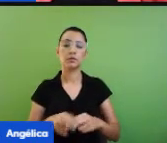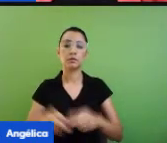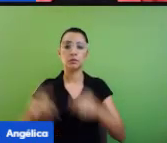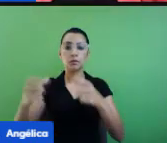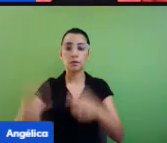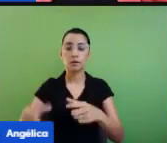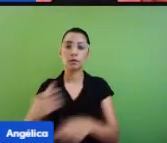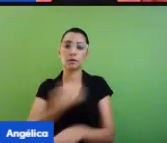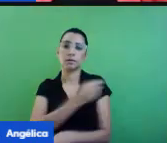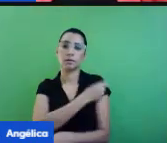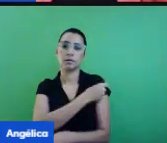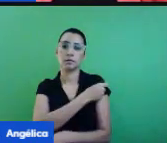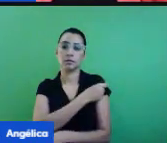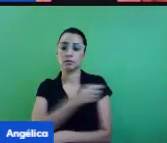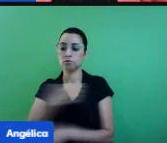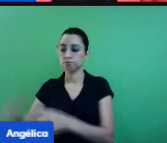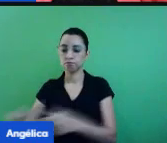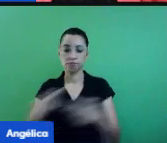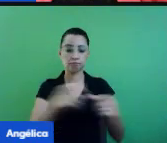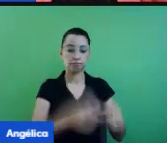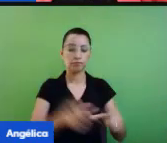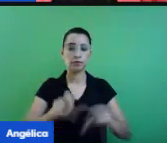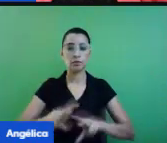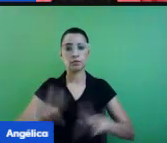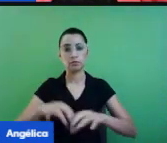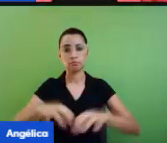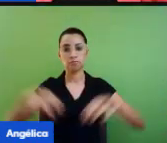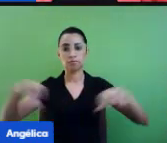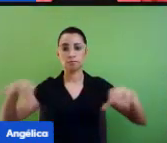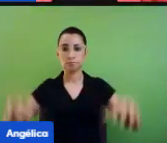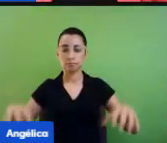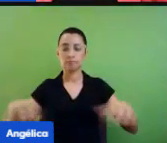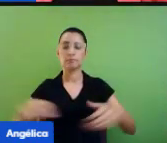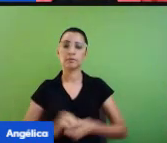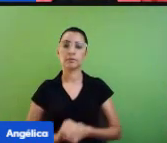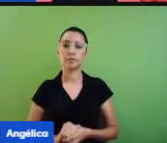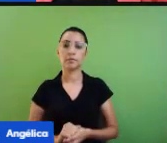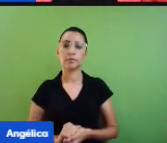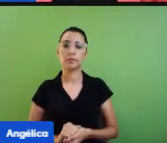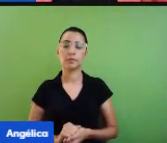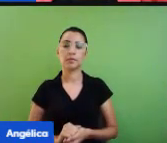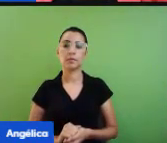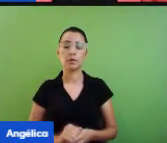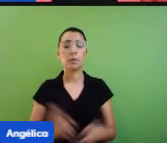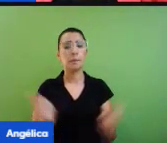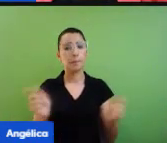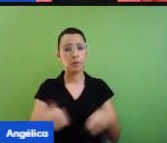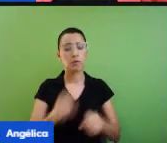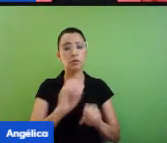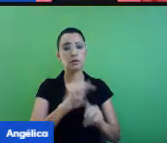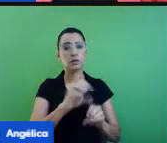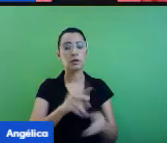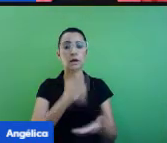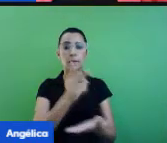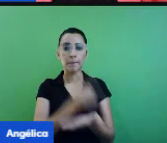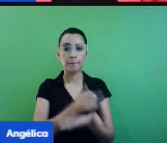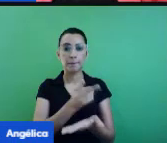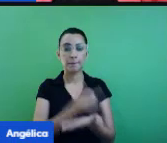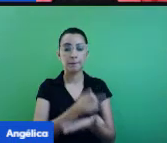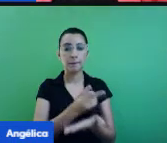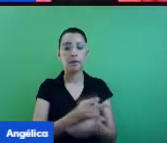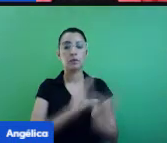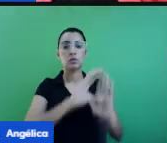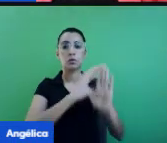mesmos conteúdos, a professora idealiza o desenvolvimento das mesmas habilidades, só que